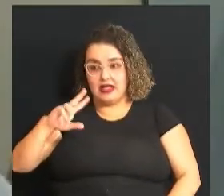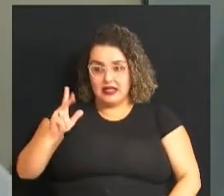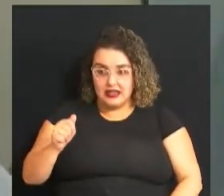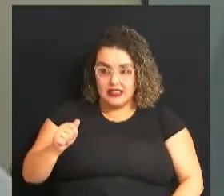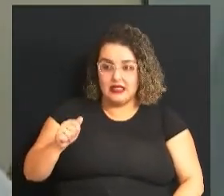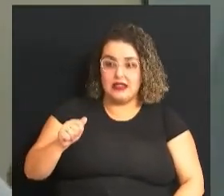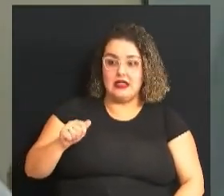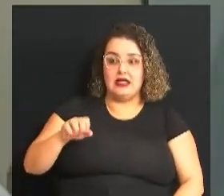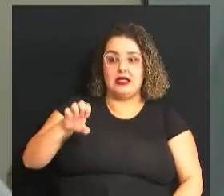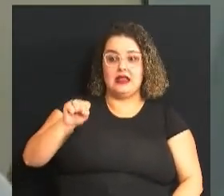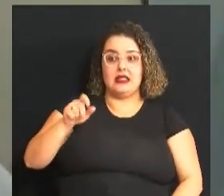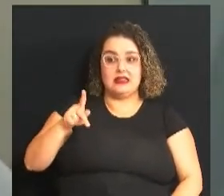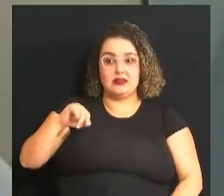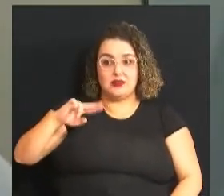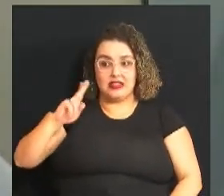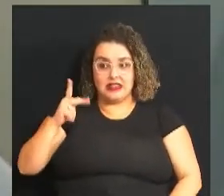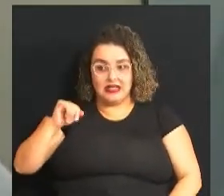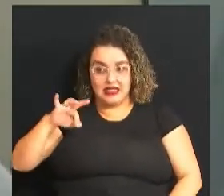espinheira santa,